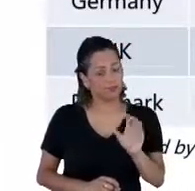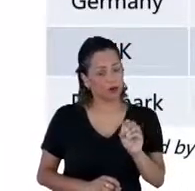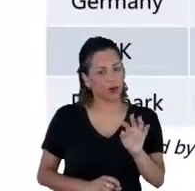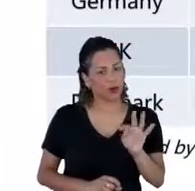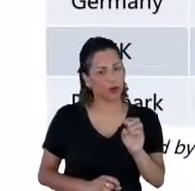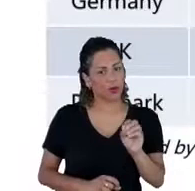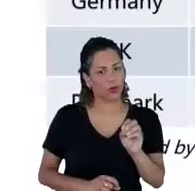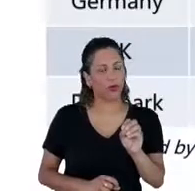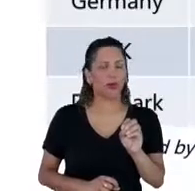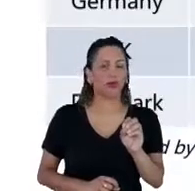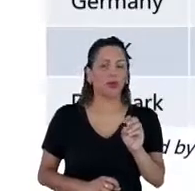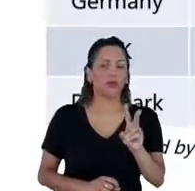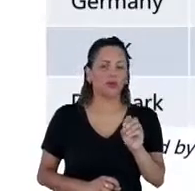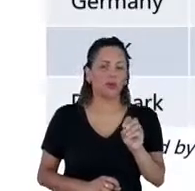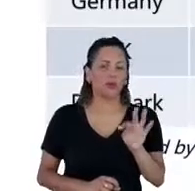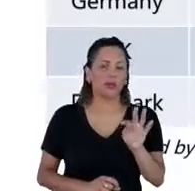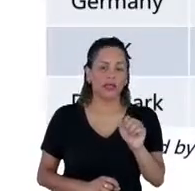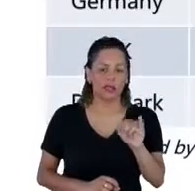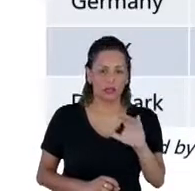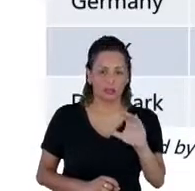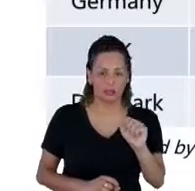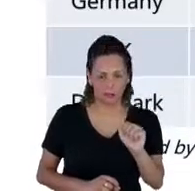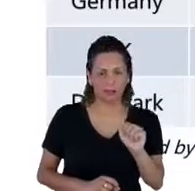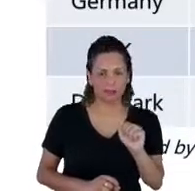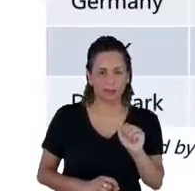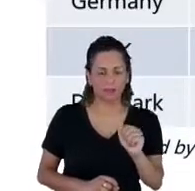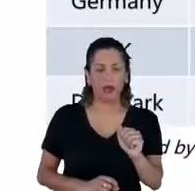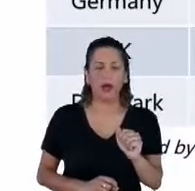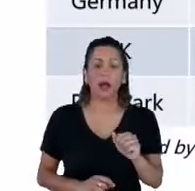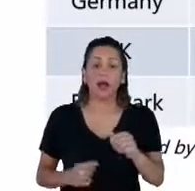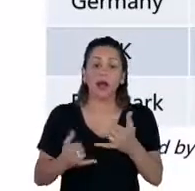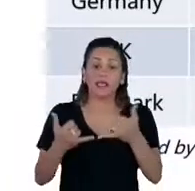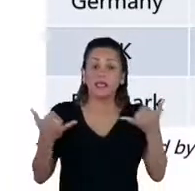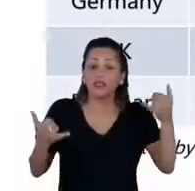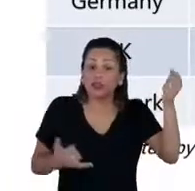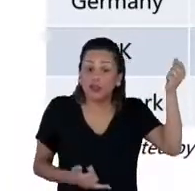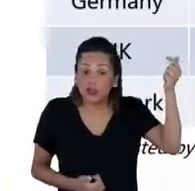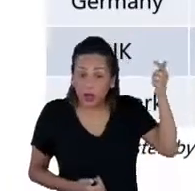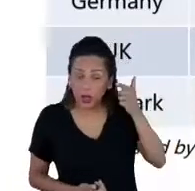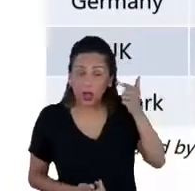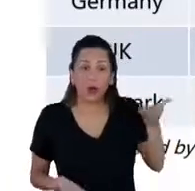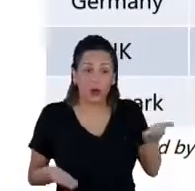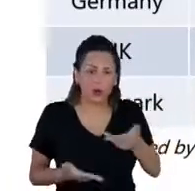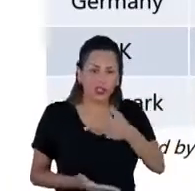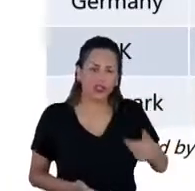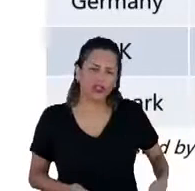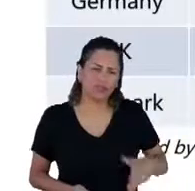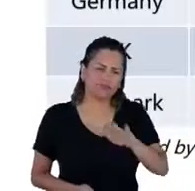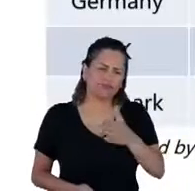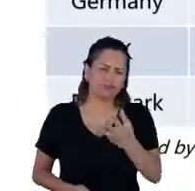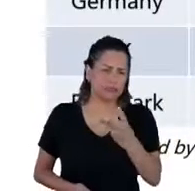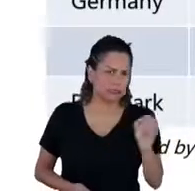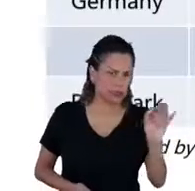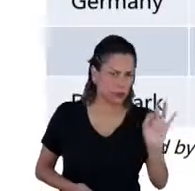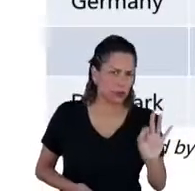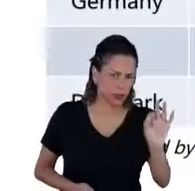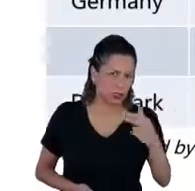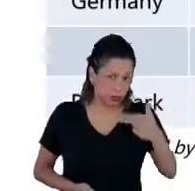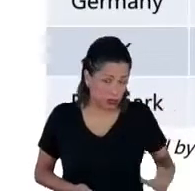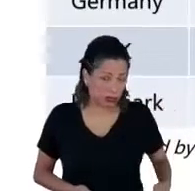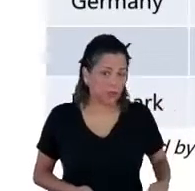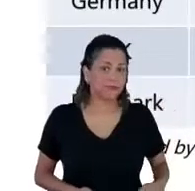solar hoje, na China, é mais ou menos 30% de cada. No Brasil,